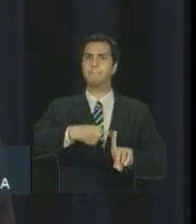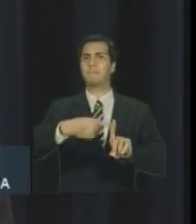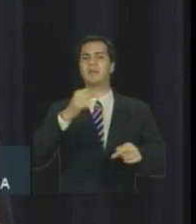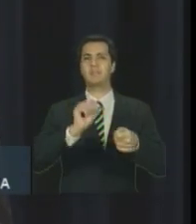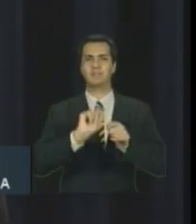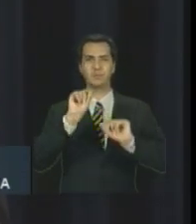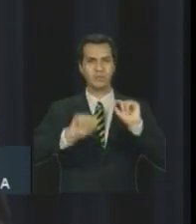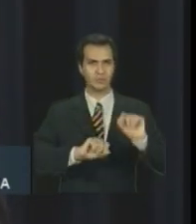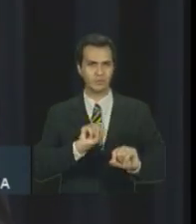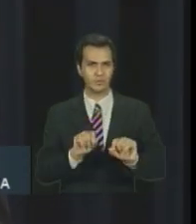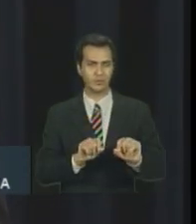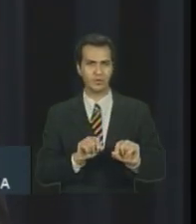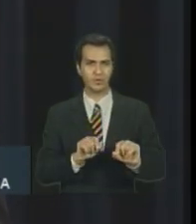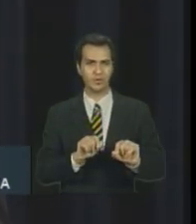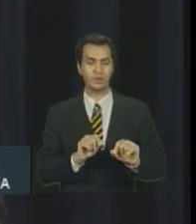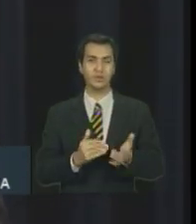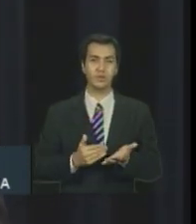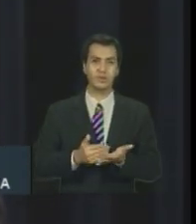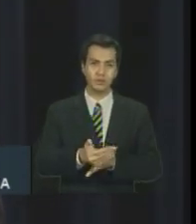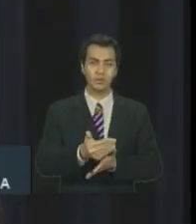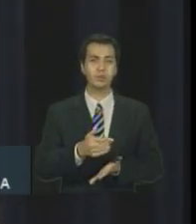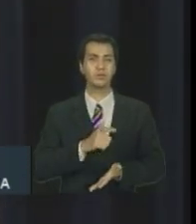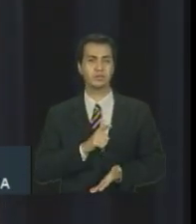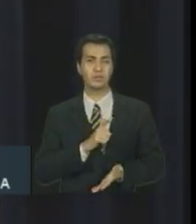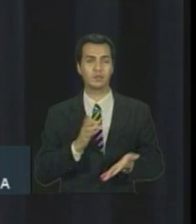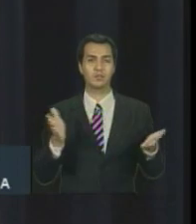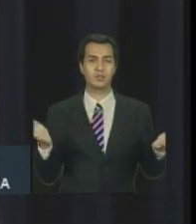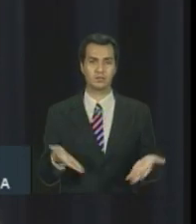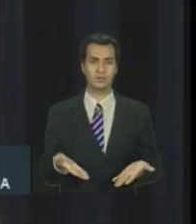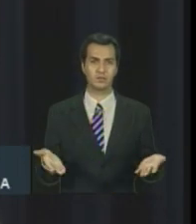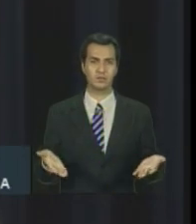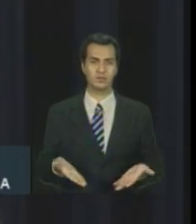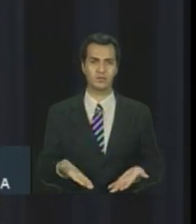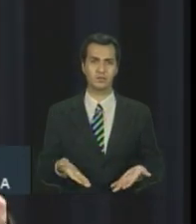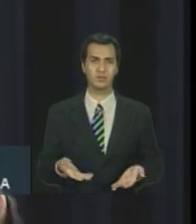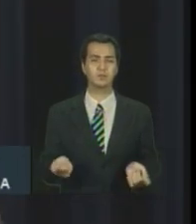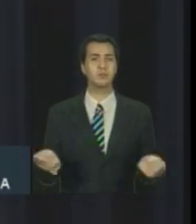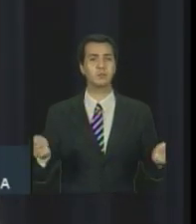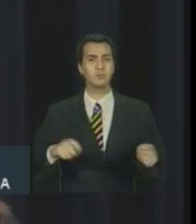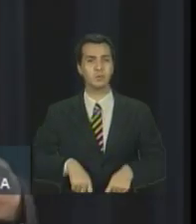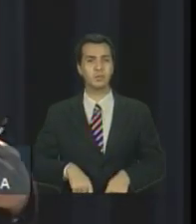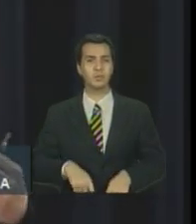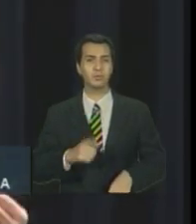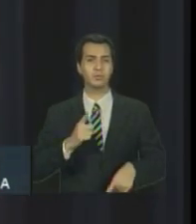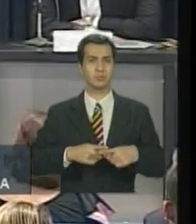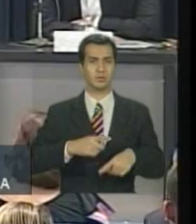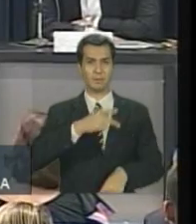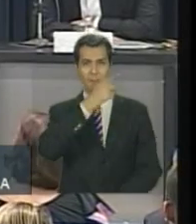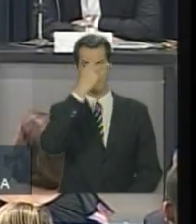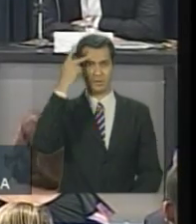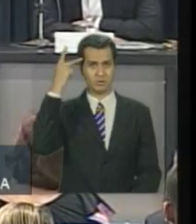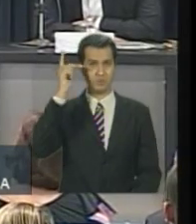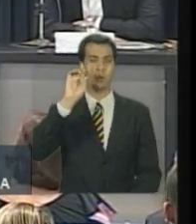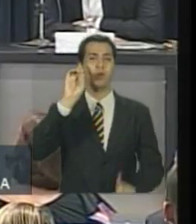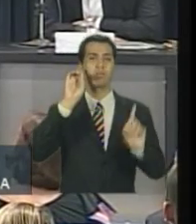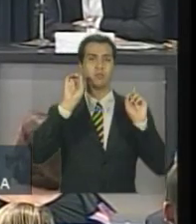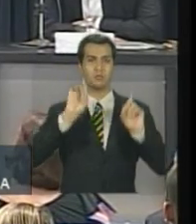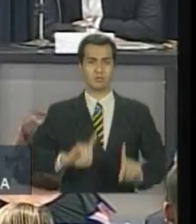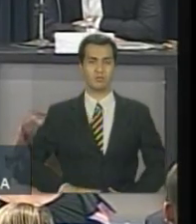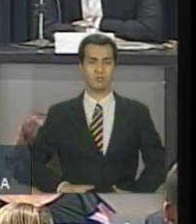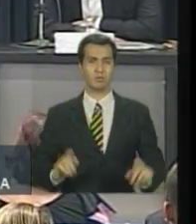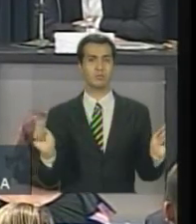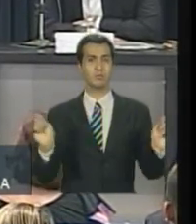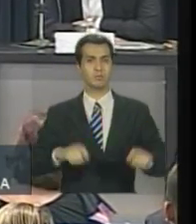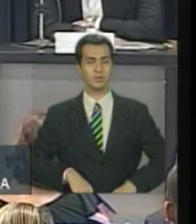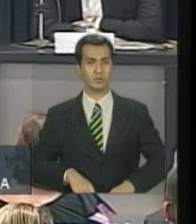quando estabelece uma possibilidade de que não apenas a pessoa com deficiência seja